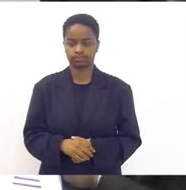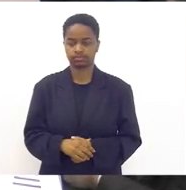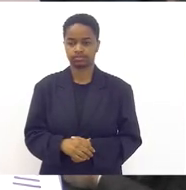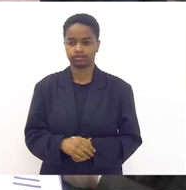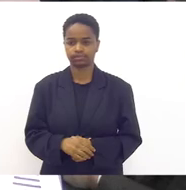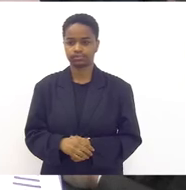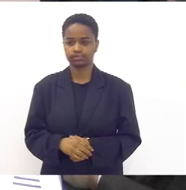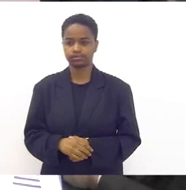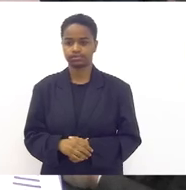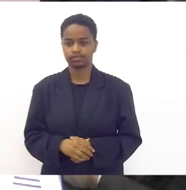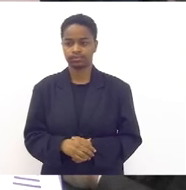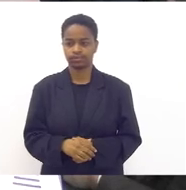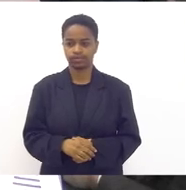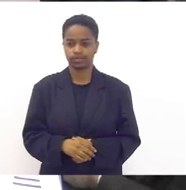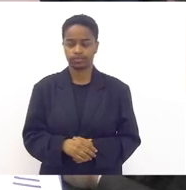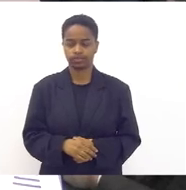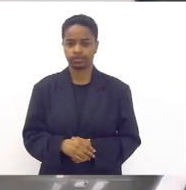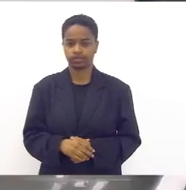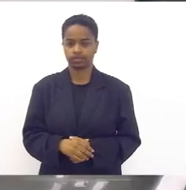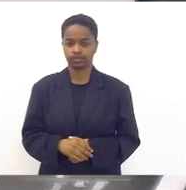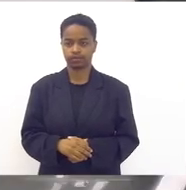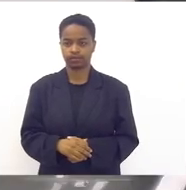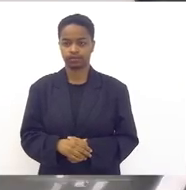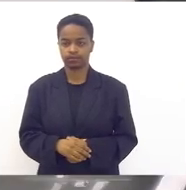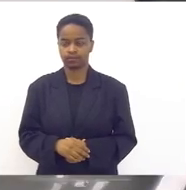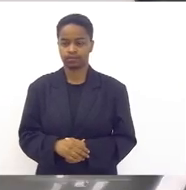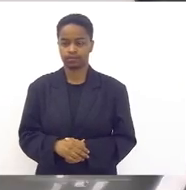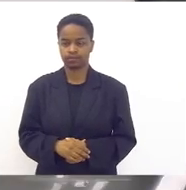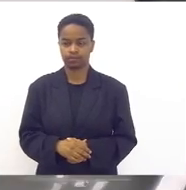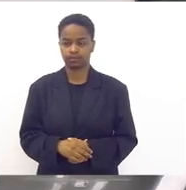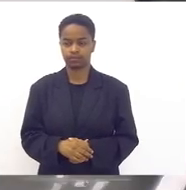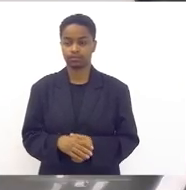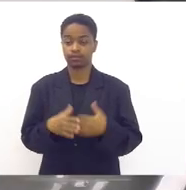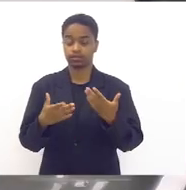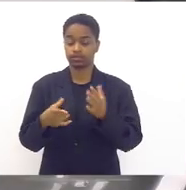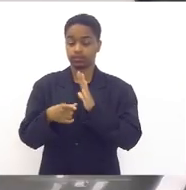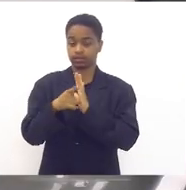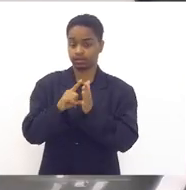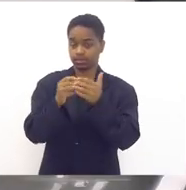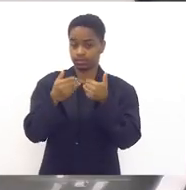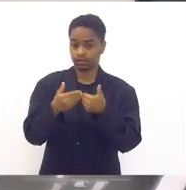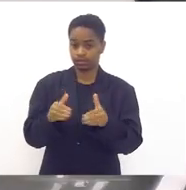Bom, então, assim, quero deixar para abrir o debate, fazer